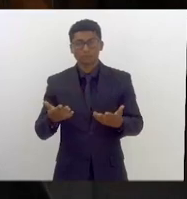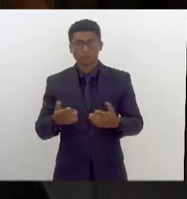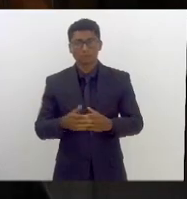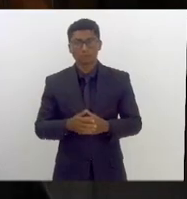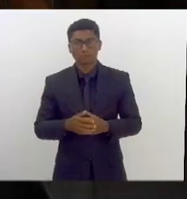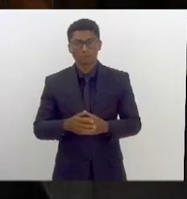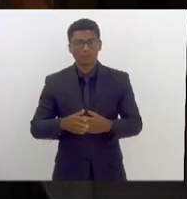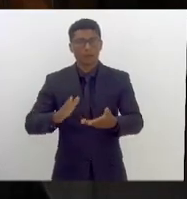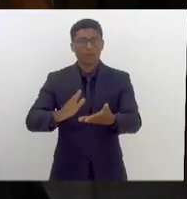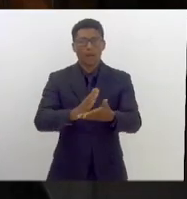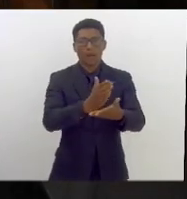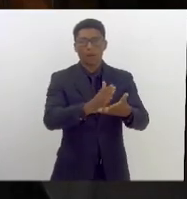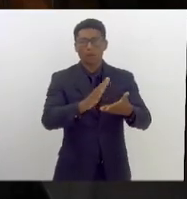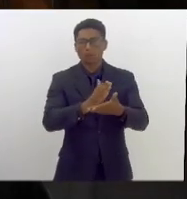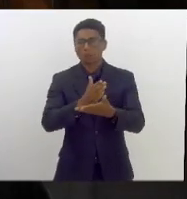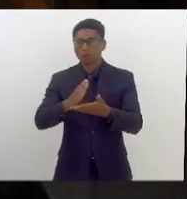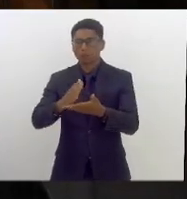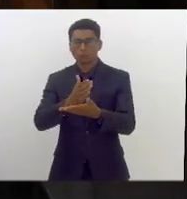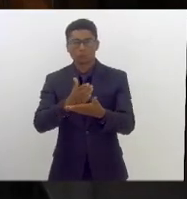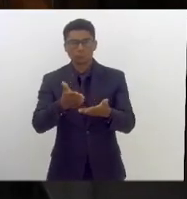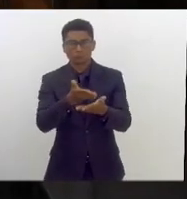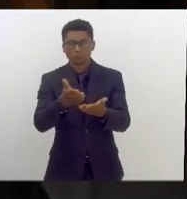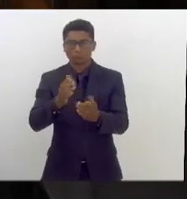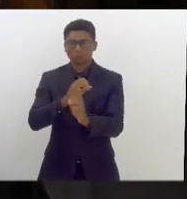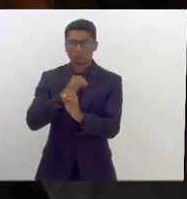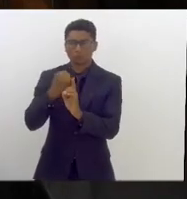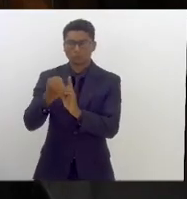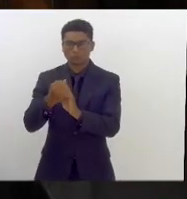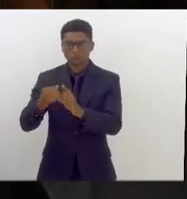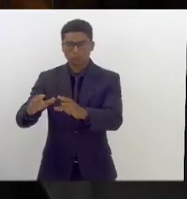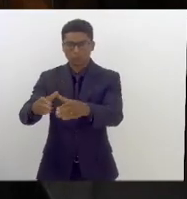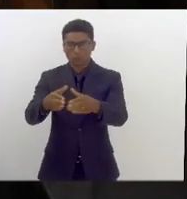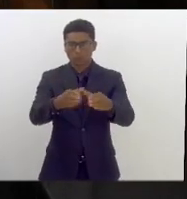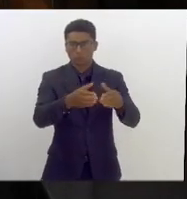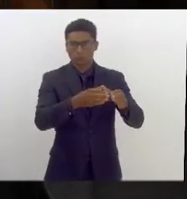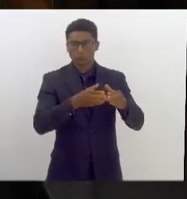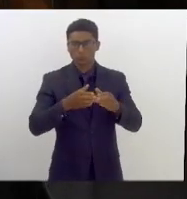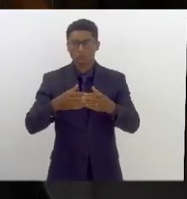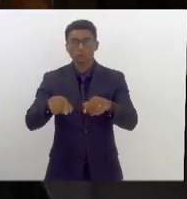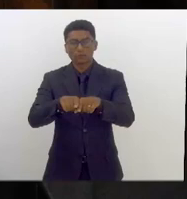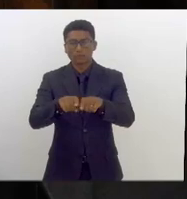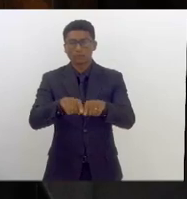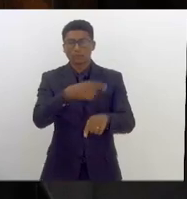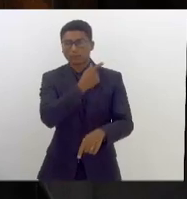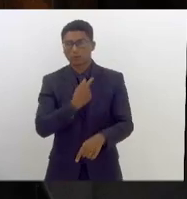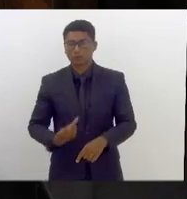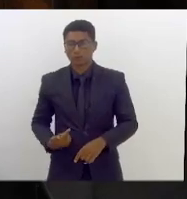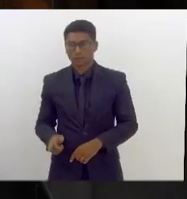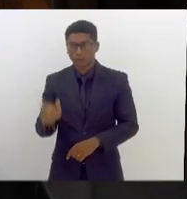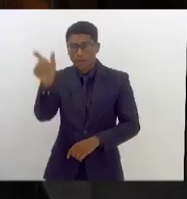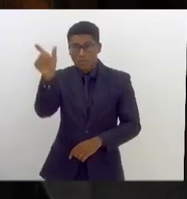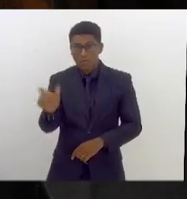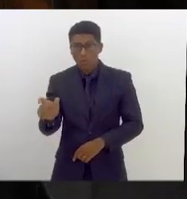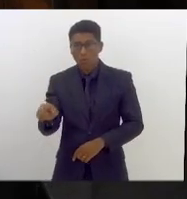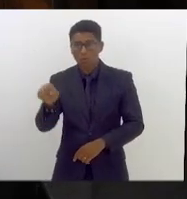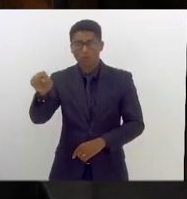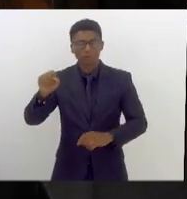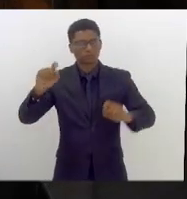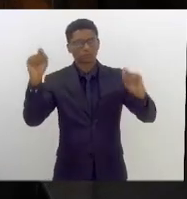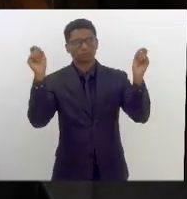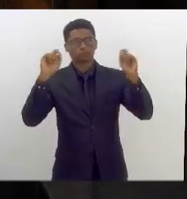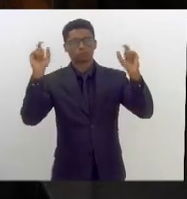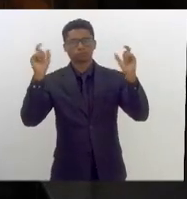da sociedade, inclusive o próprio governador, acorda. Então, já